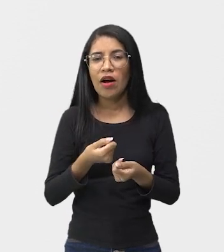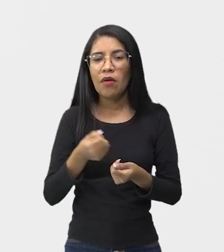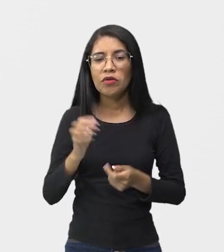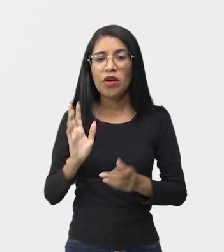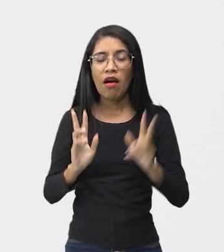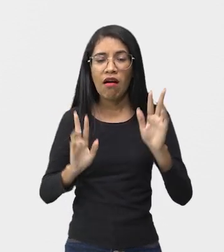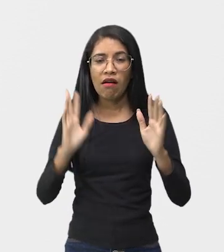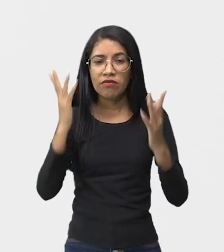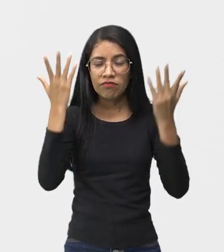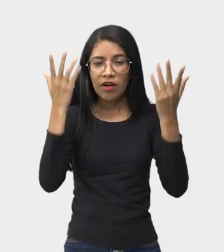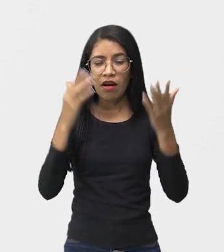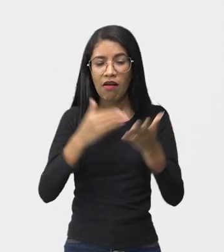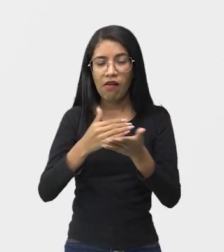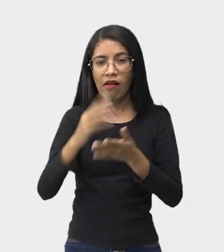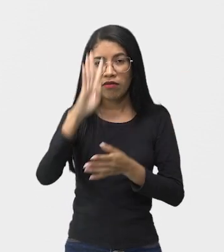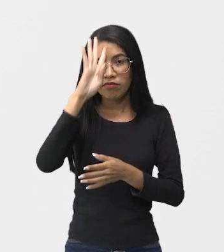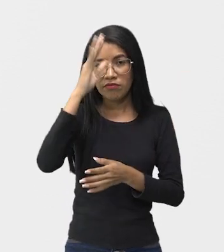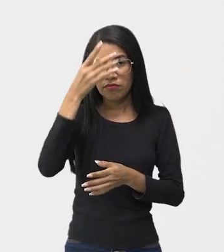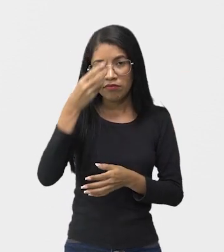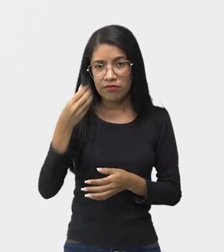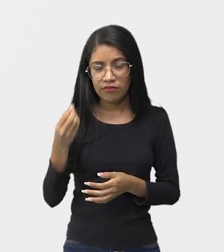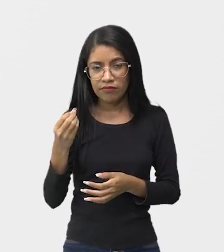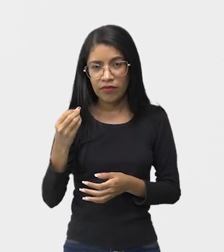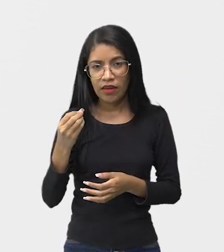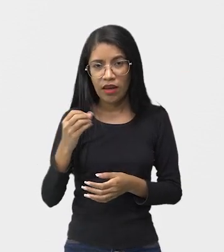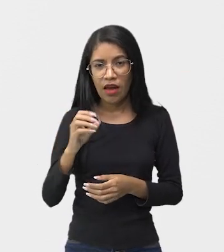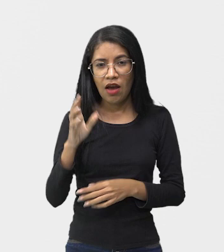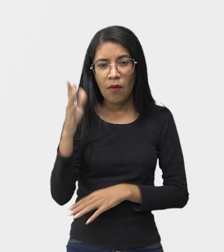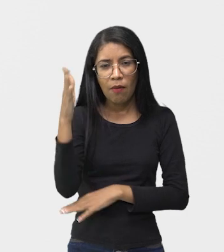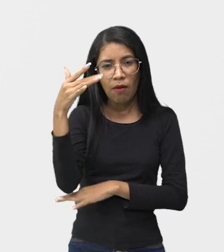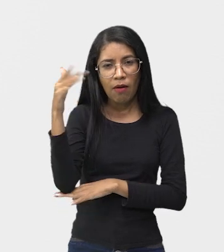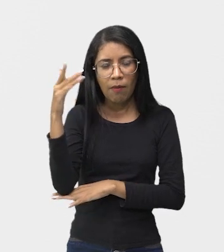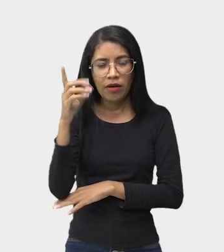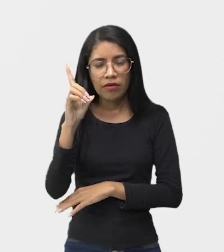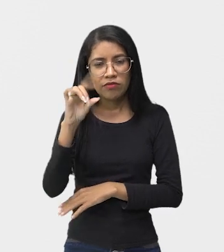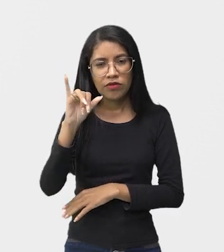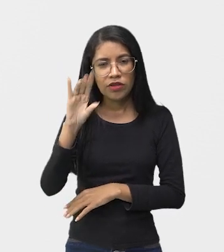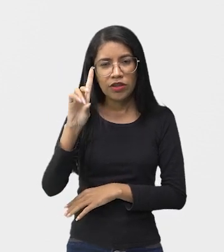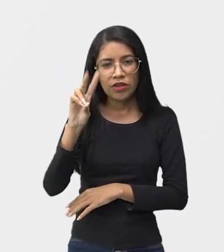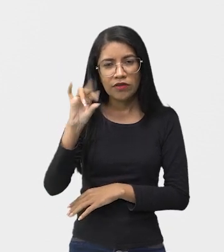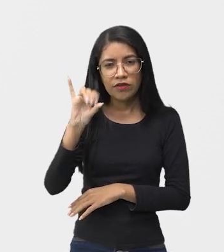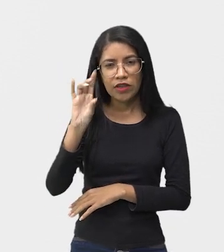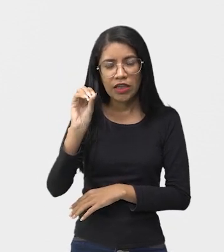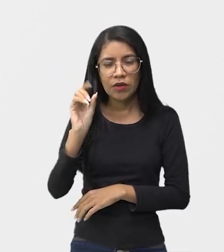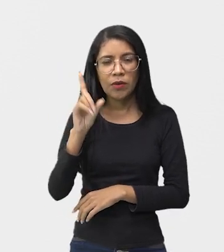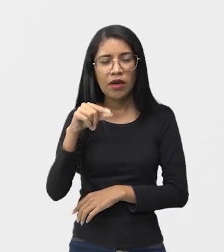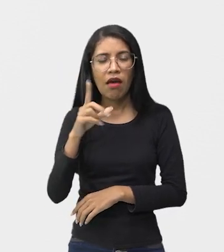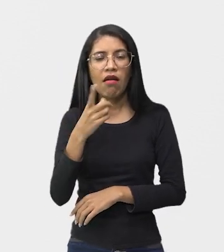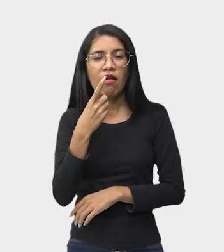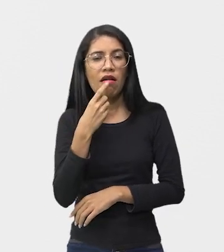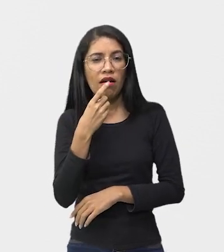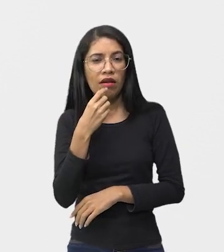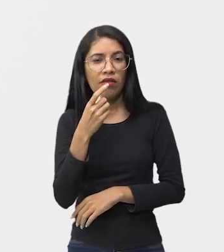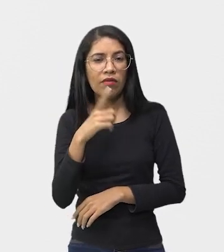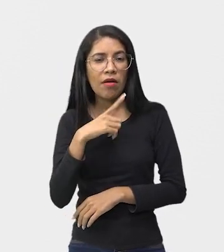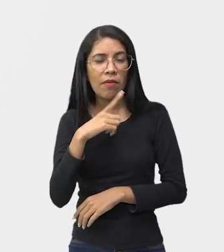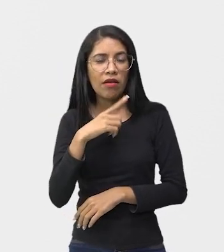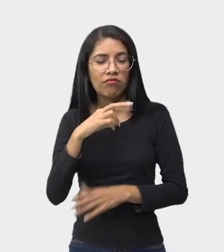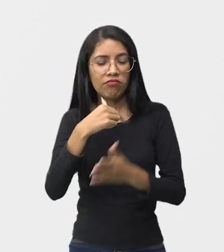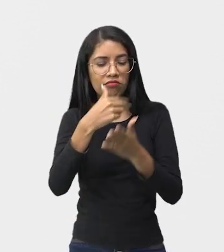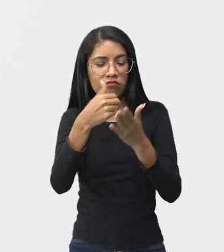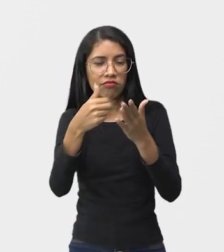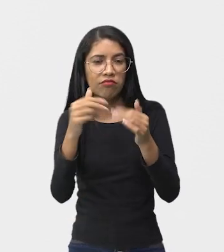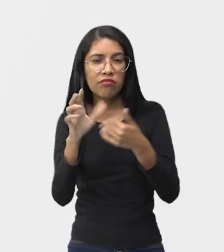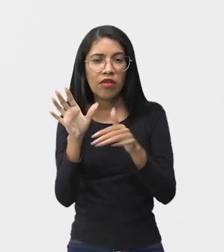festejos iniciam-se após a quaresma, com a saída da bandeira do Divino. A bandeira é vermelha e possui uma pomba